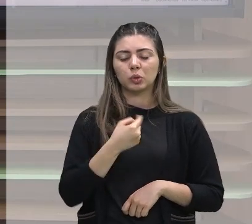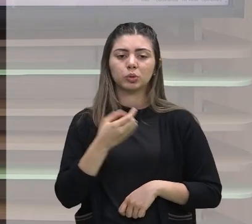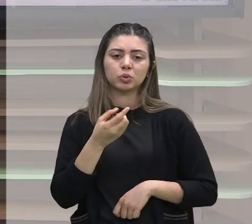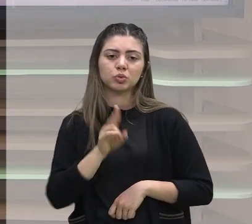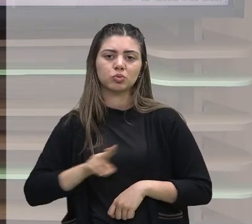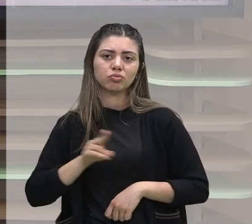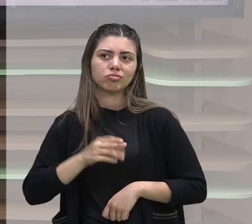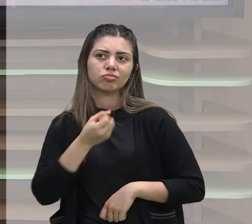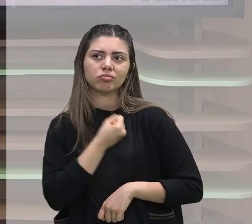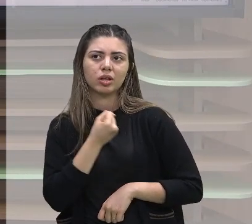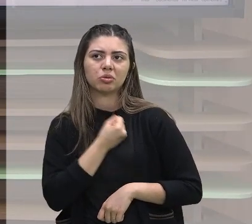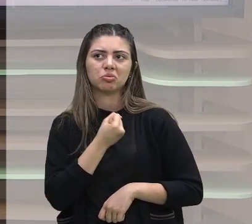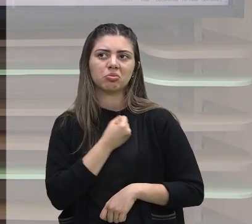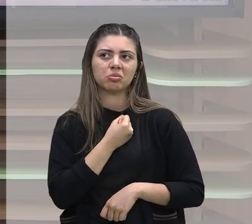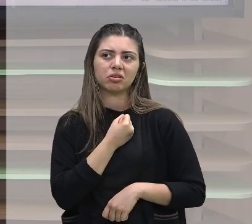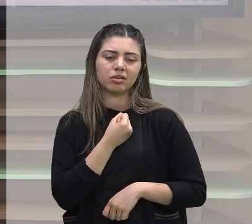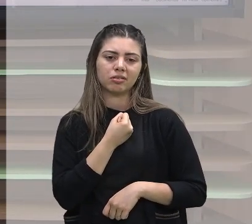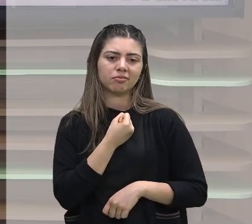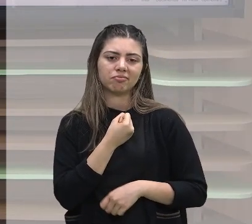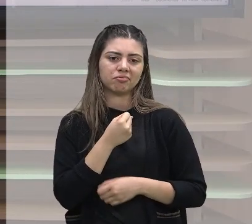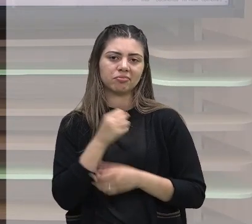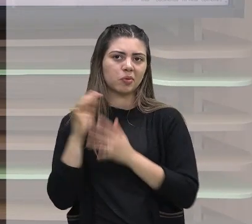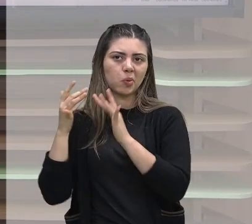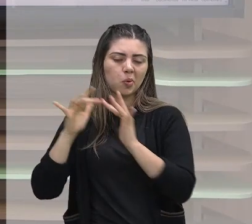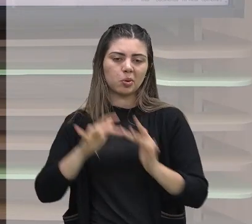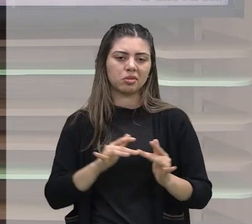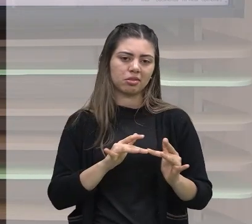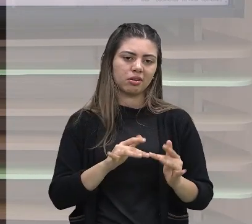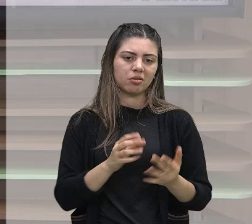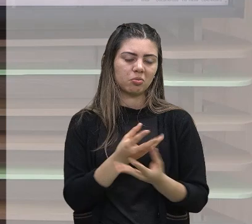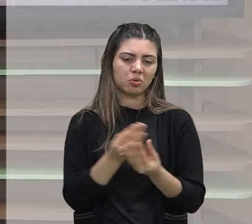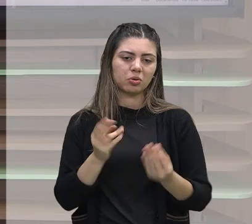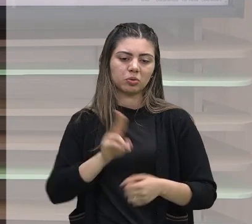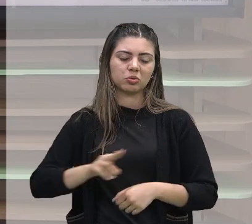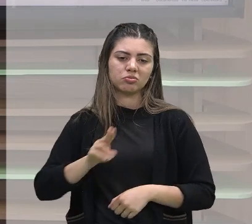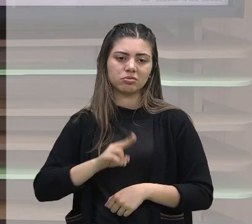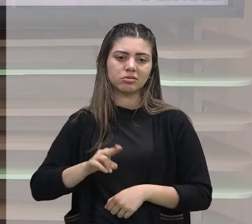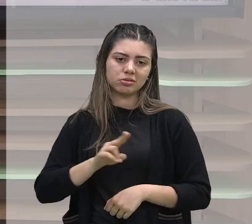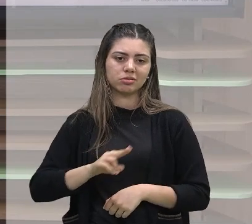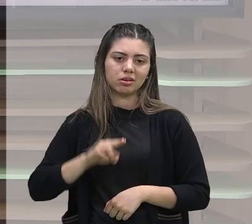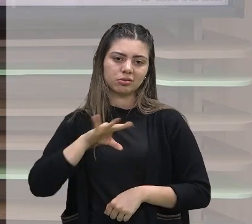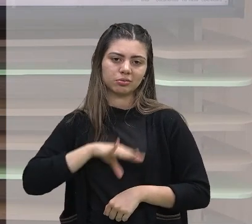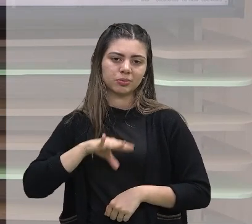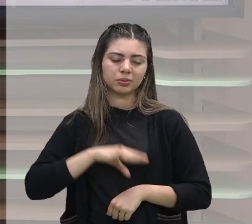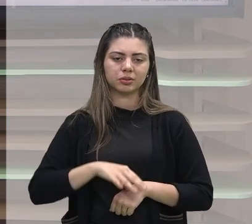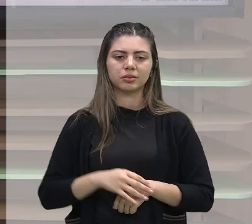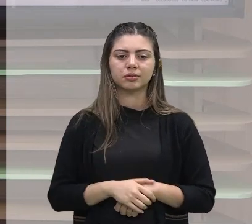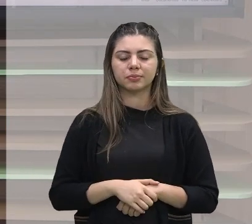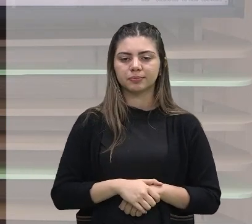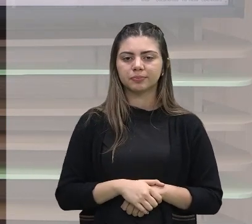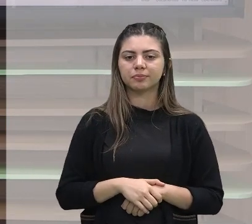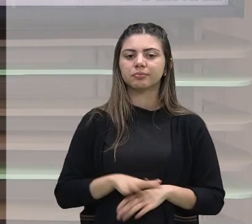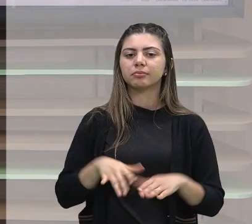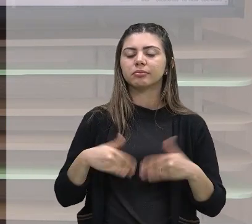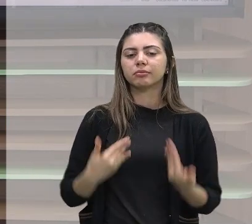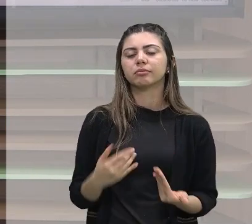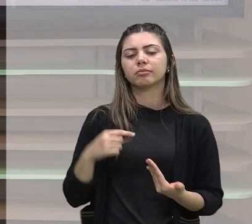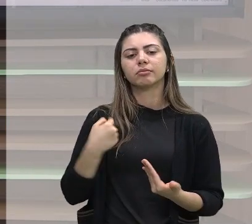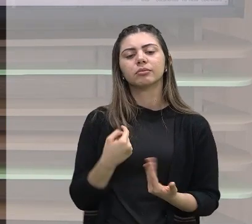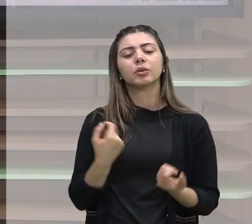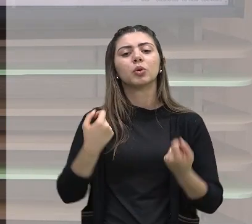em diversos contextos da língua, né, do uso da língua. Então, a gente pode